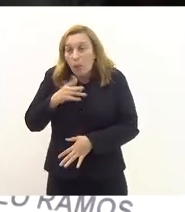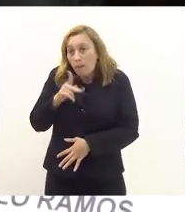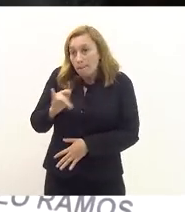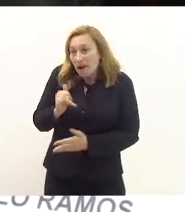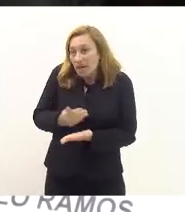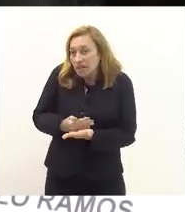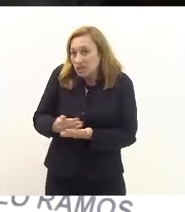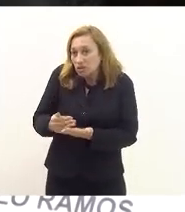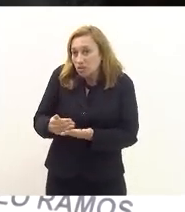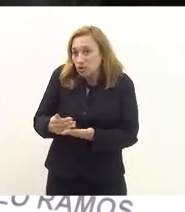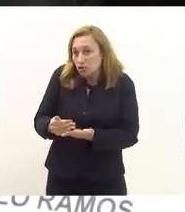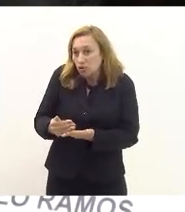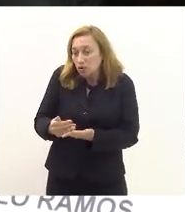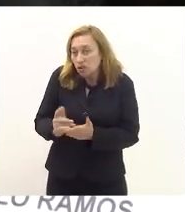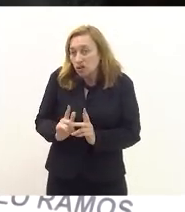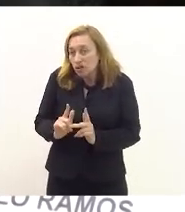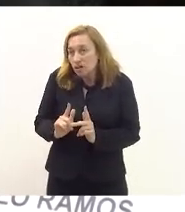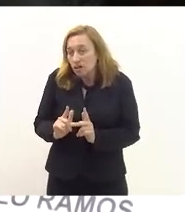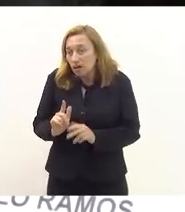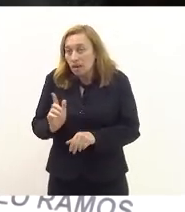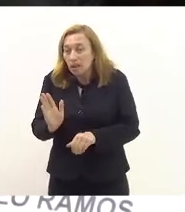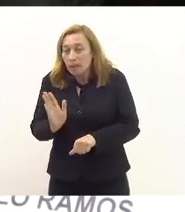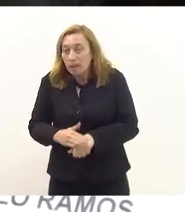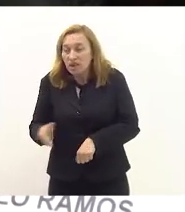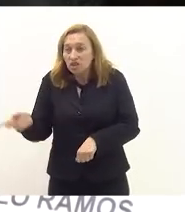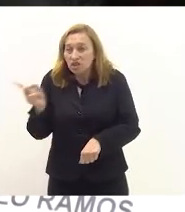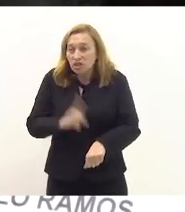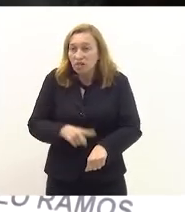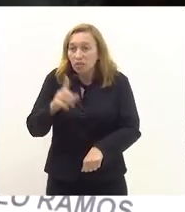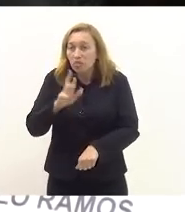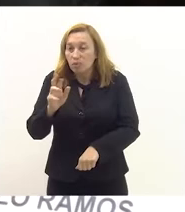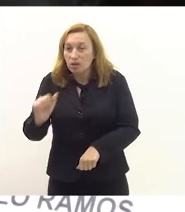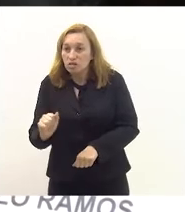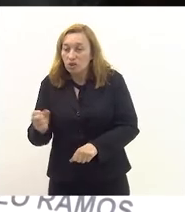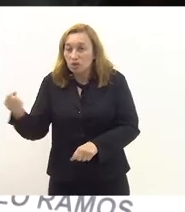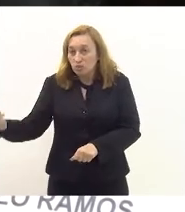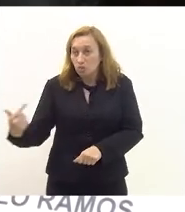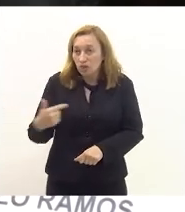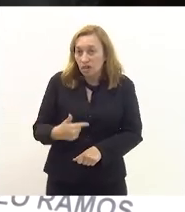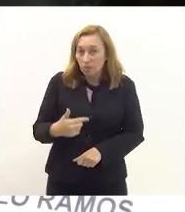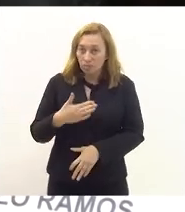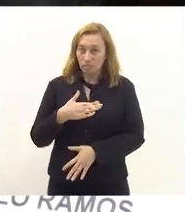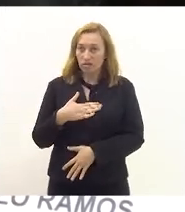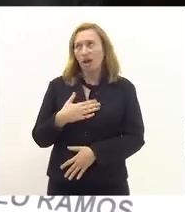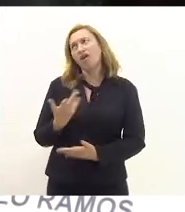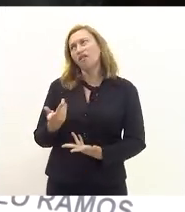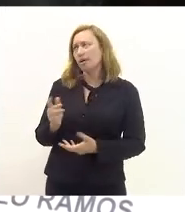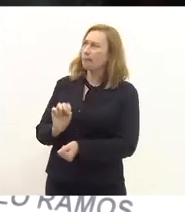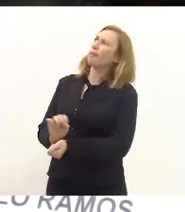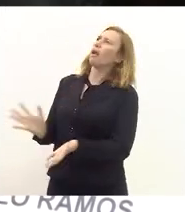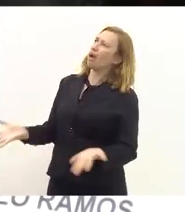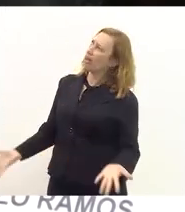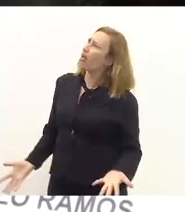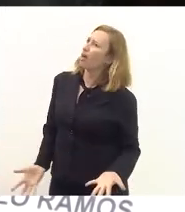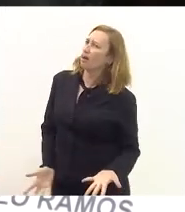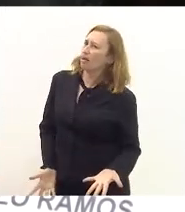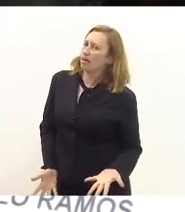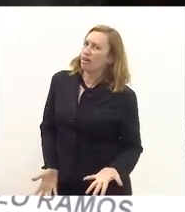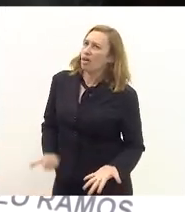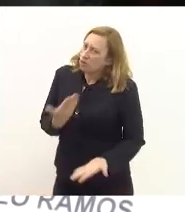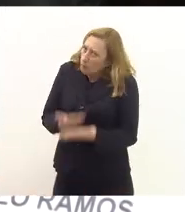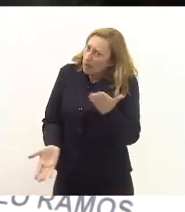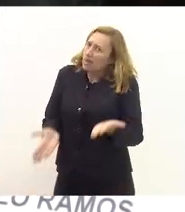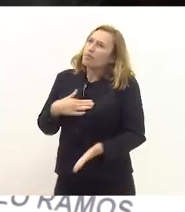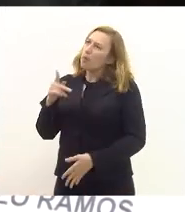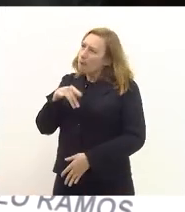começou a ficar com o Brizola mais tempo do que com a gente. Então, eu meio que Falei, pô, peraí, eu estou perdendo